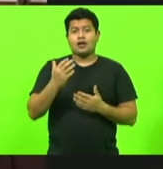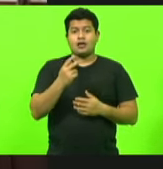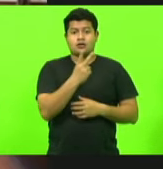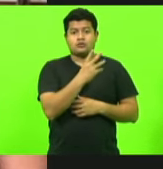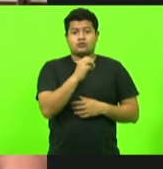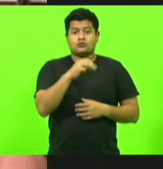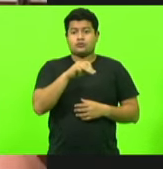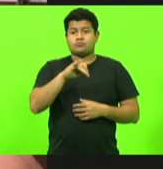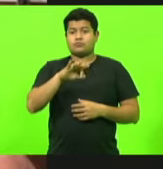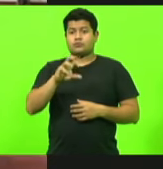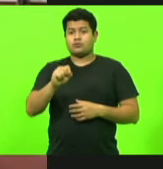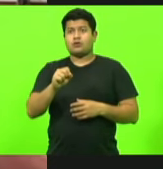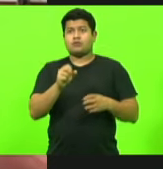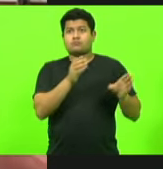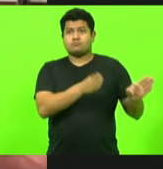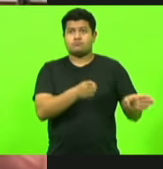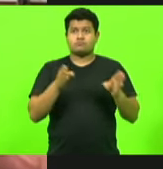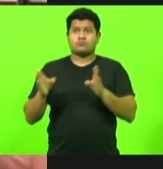milhões.